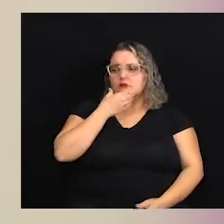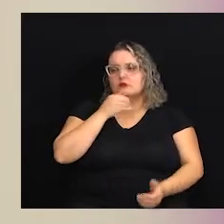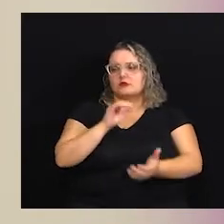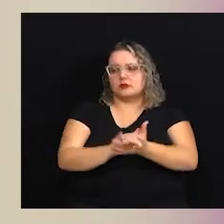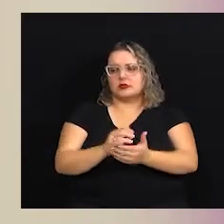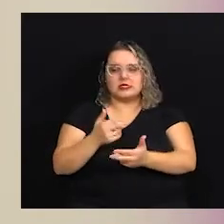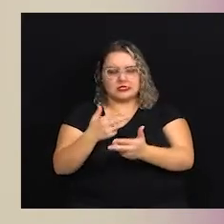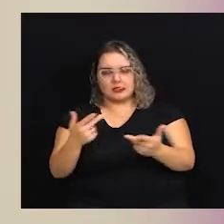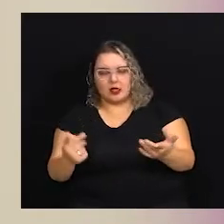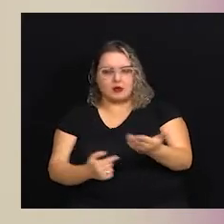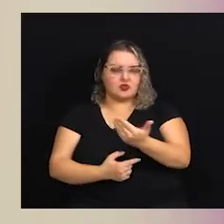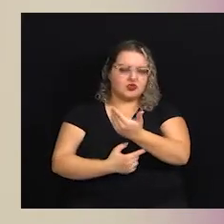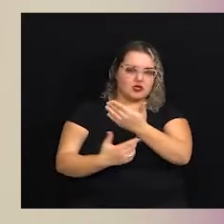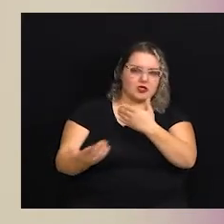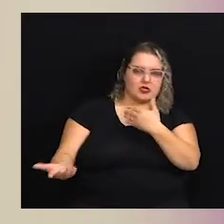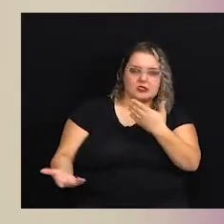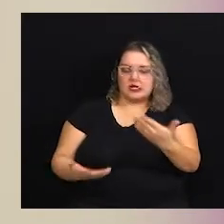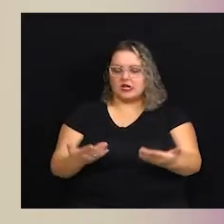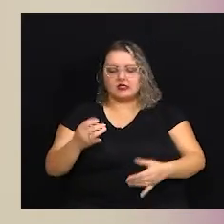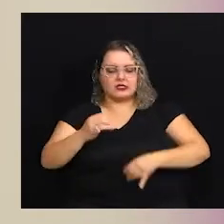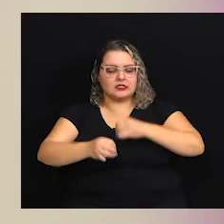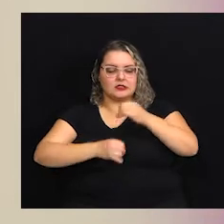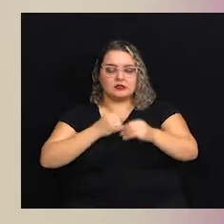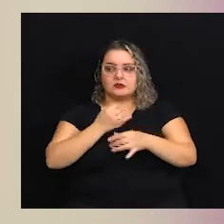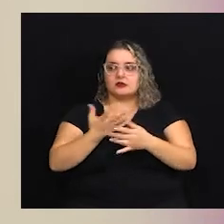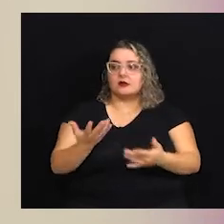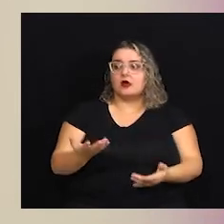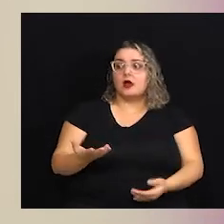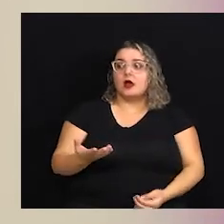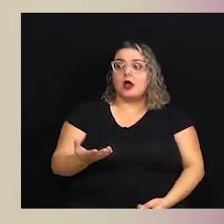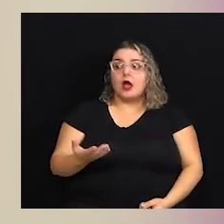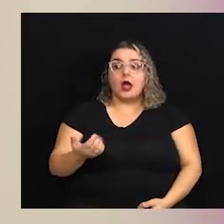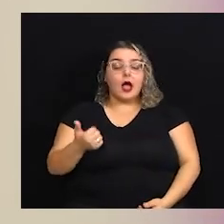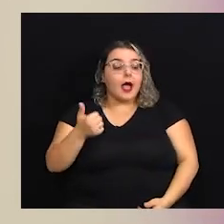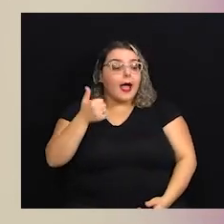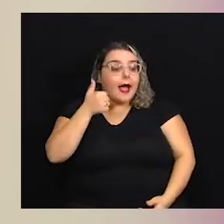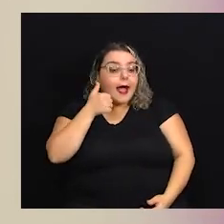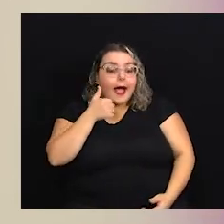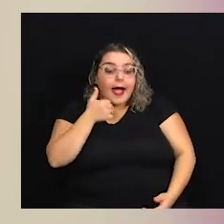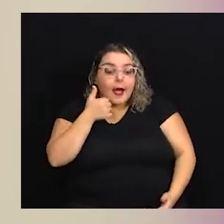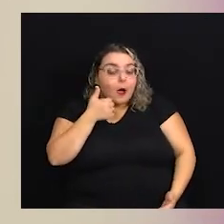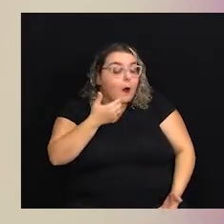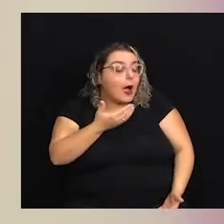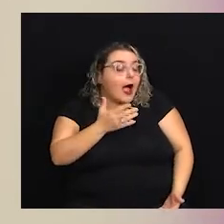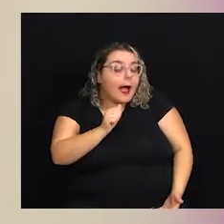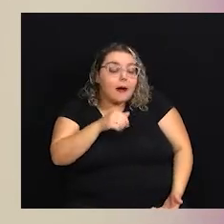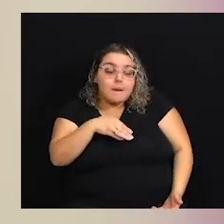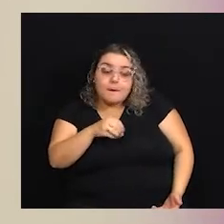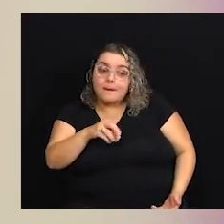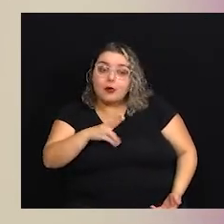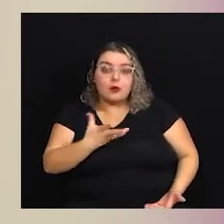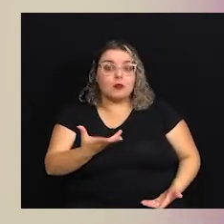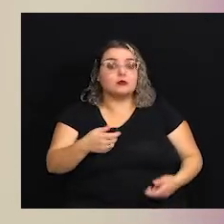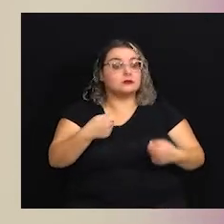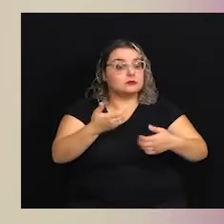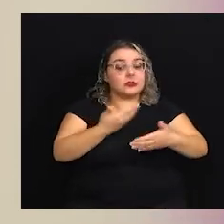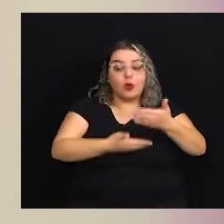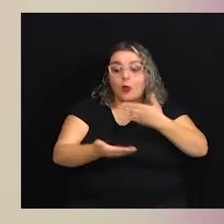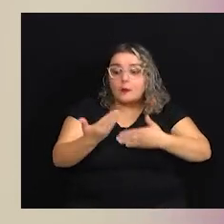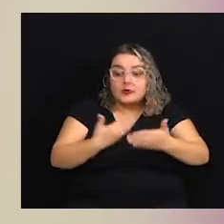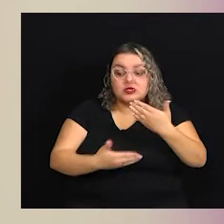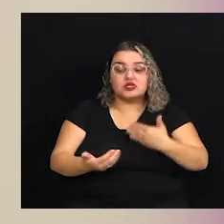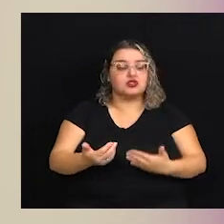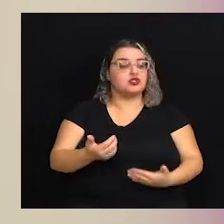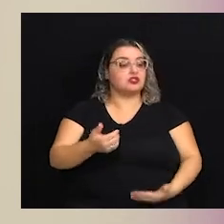o meu marido gosta dessa coisa da tecnologia, né, da internet, falando, amor, você precisa compartilhar como você está para